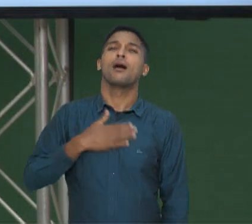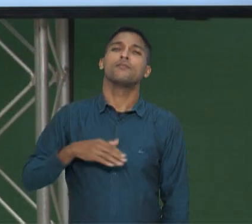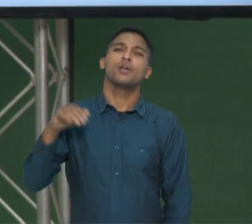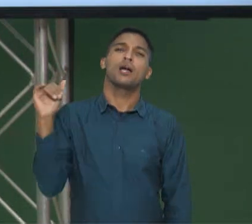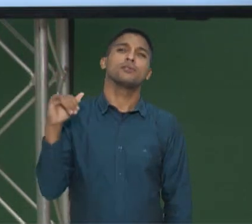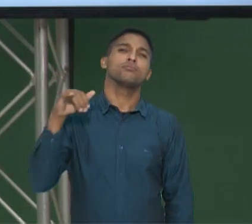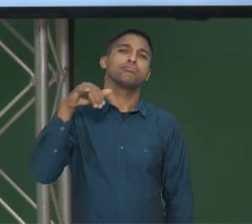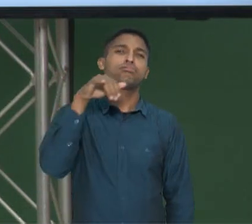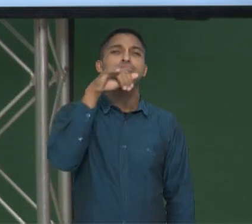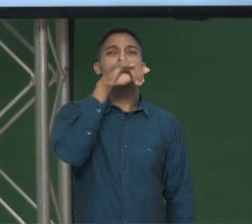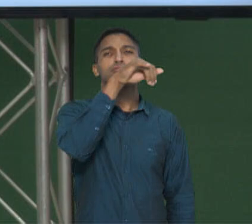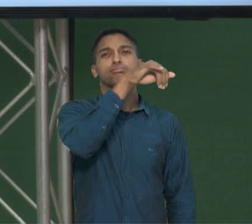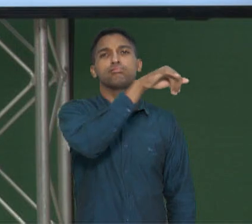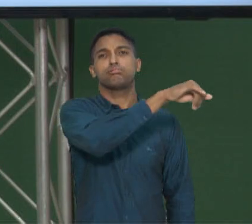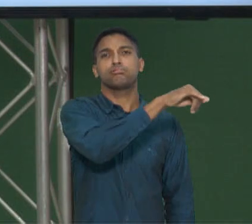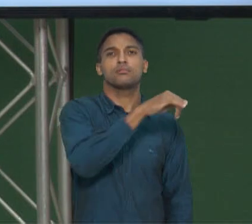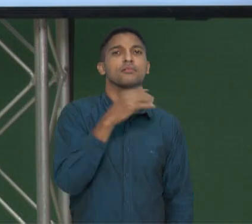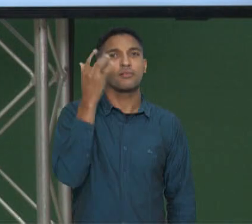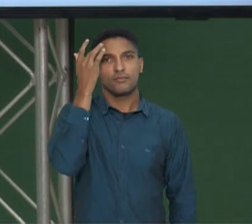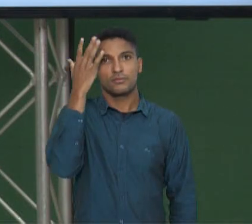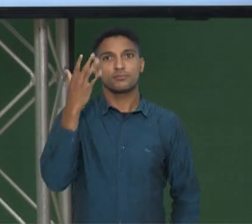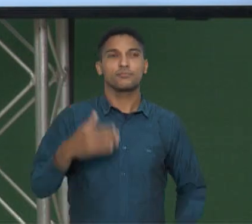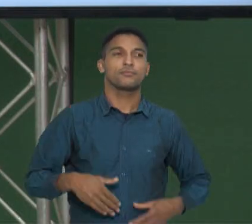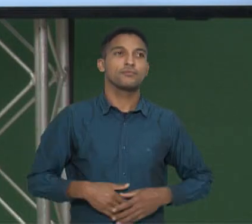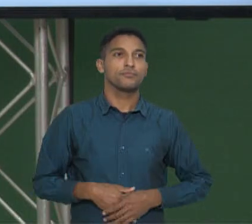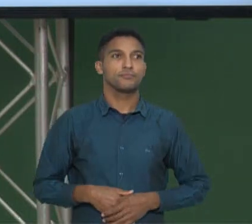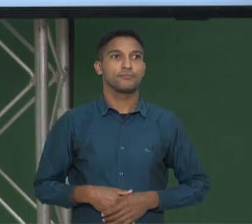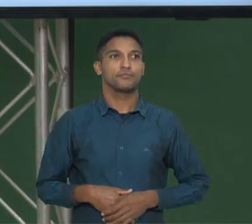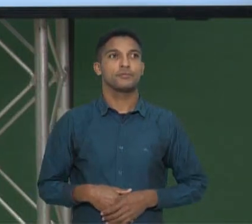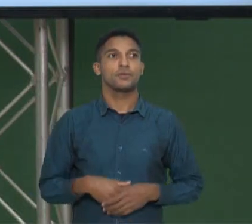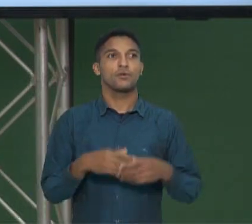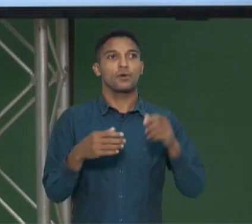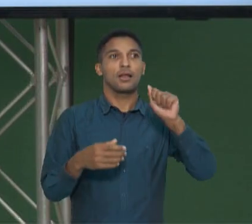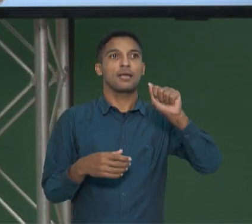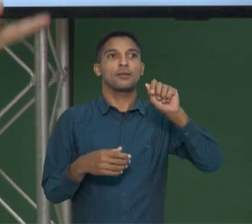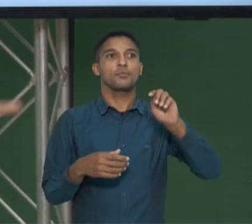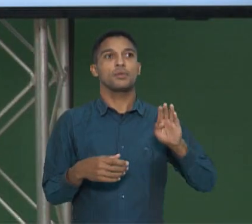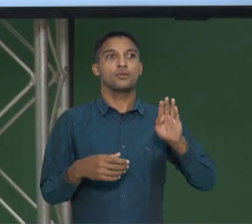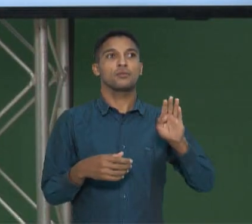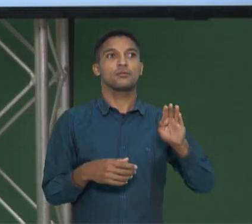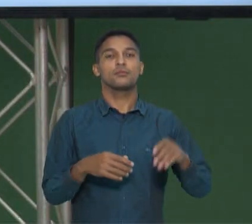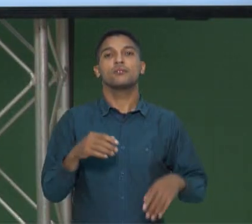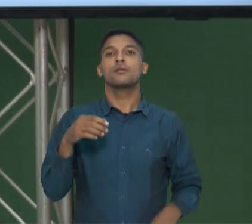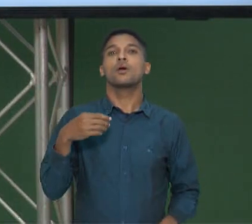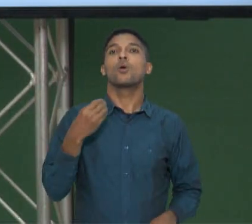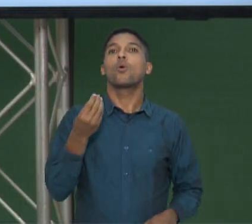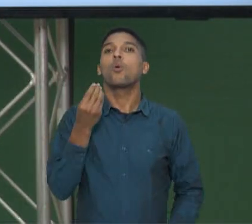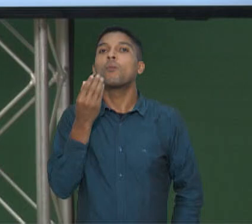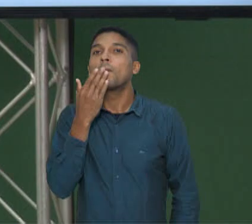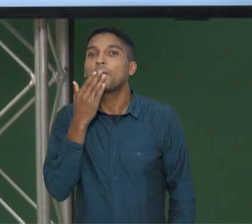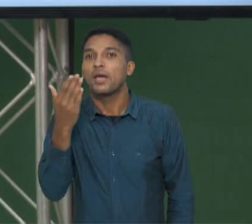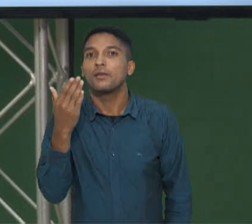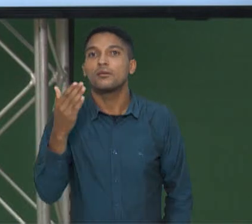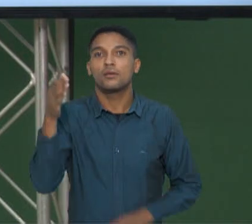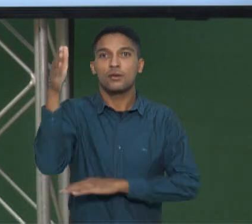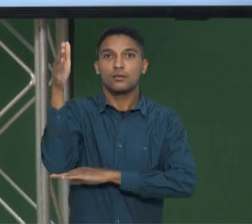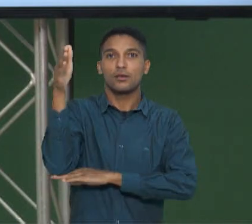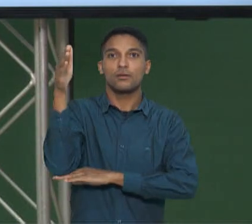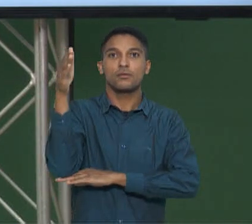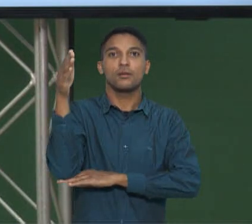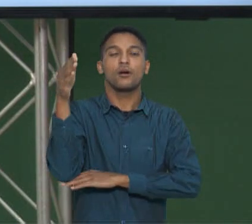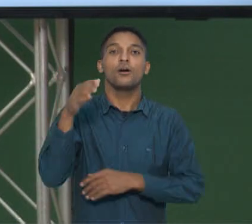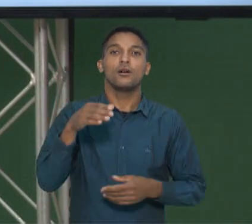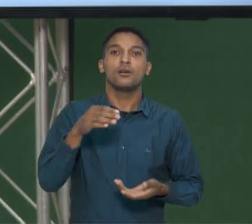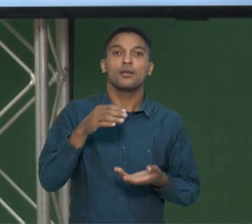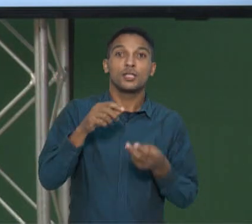questão 2 aqui, quando fala, então, média pensão, 2 comidas al dia, ou seja, el desayuno, café